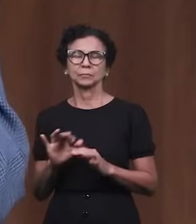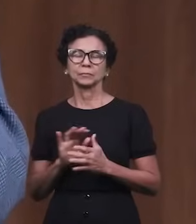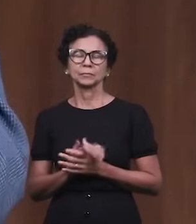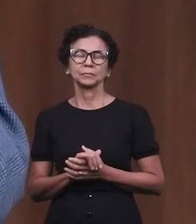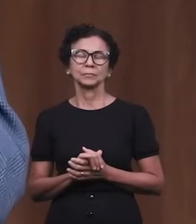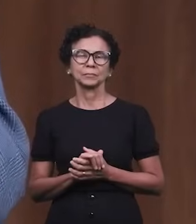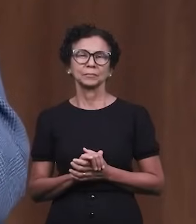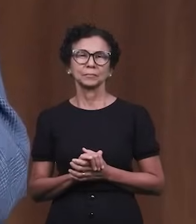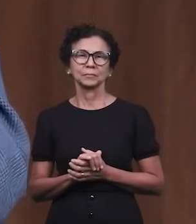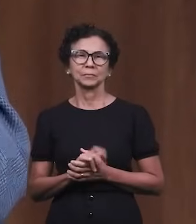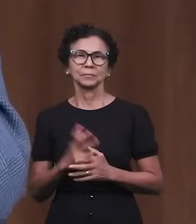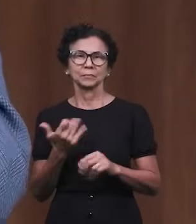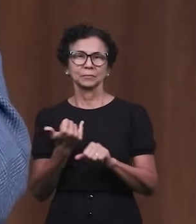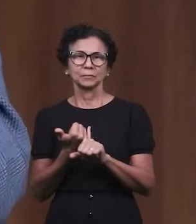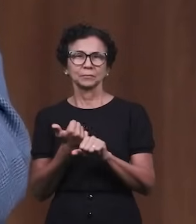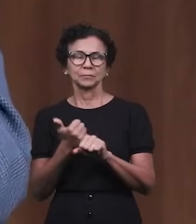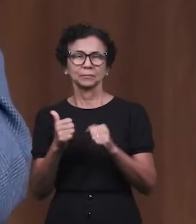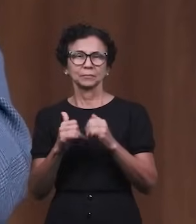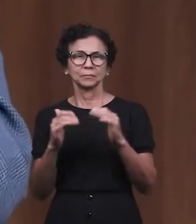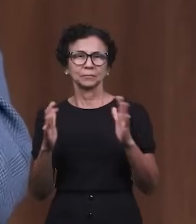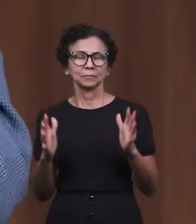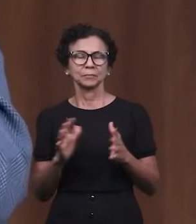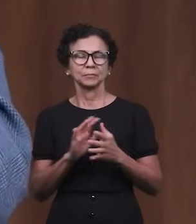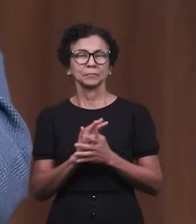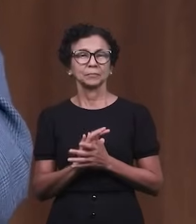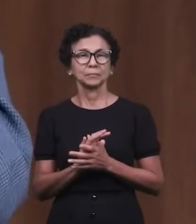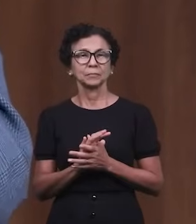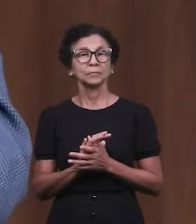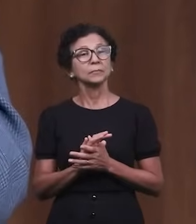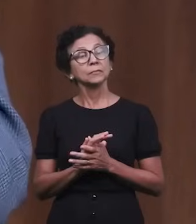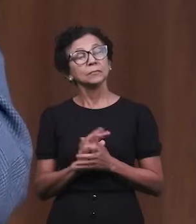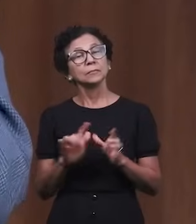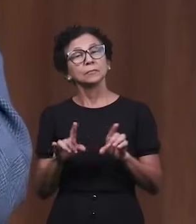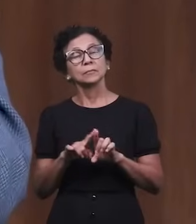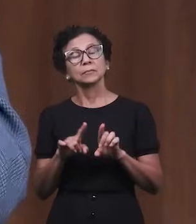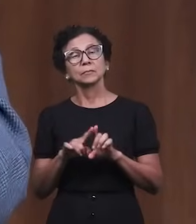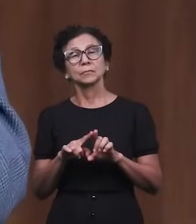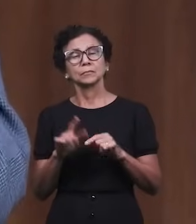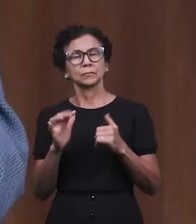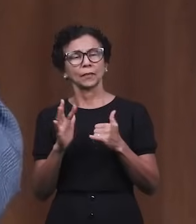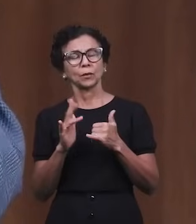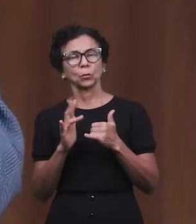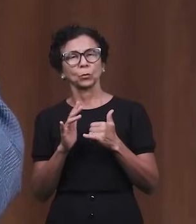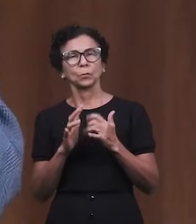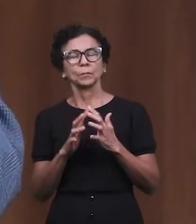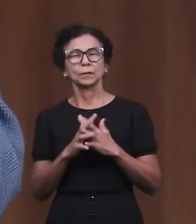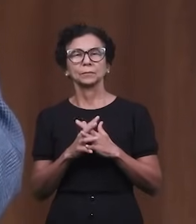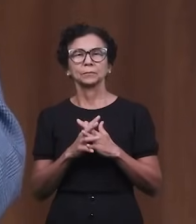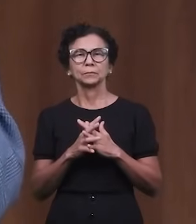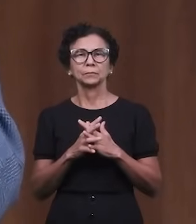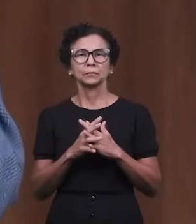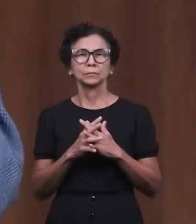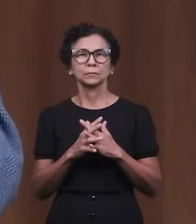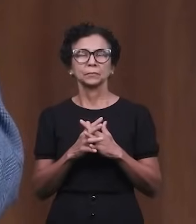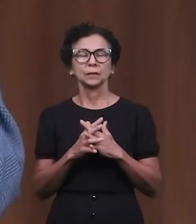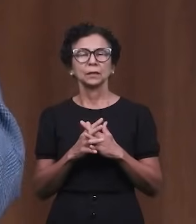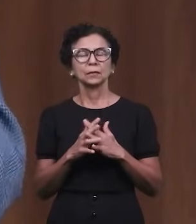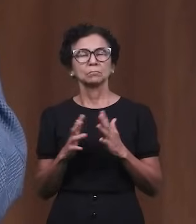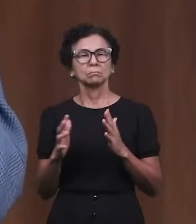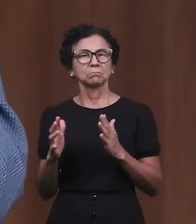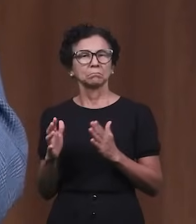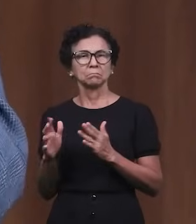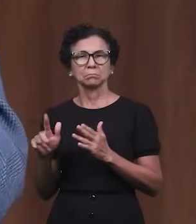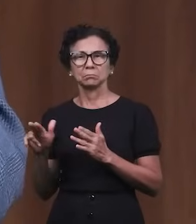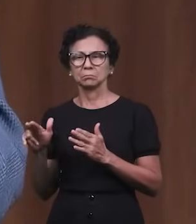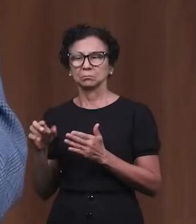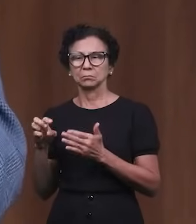abertos, também na Sky, e também aqueles que nos veem pelas nossas plataformas no YouTube. Irmãos nossos da Igreja